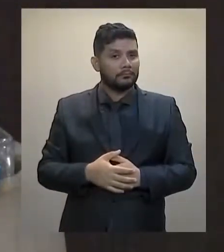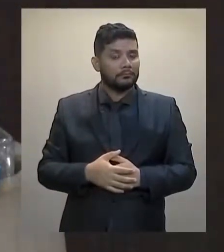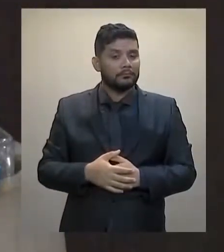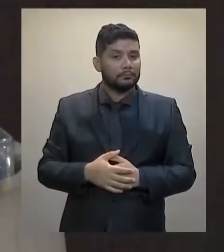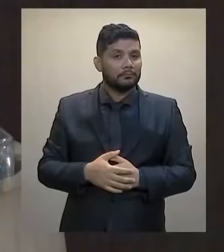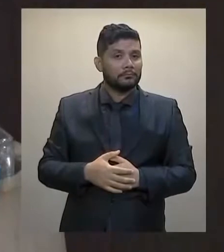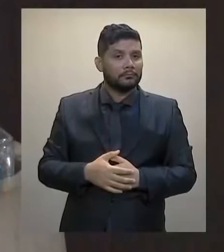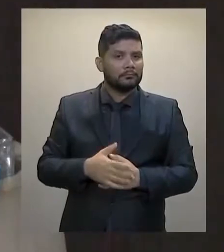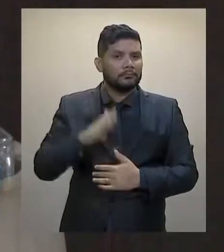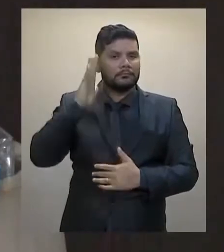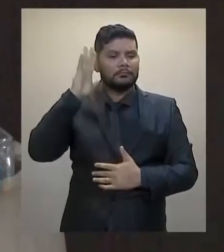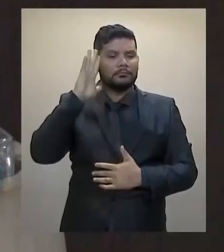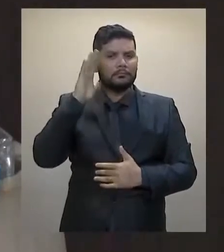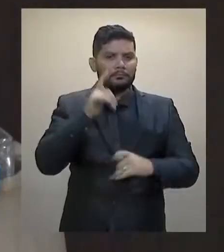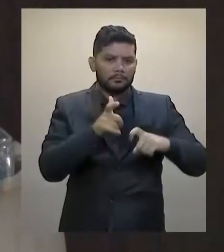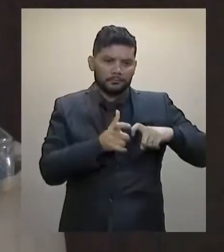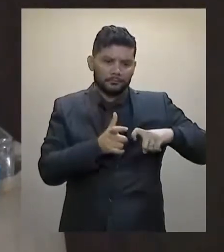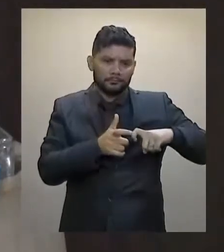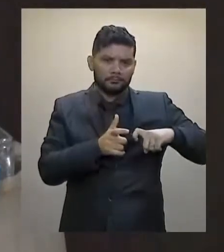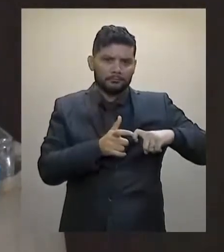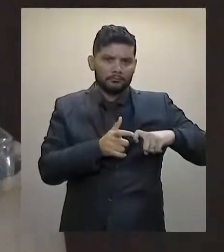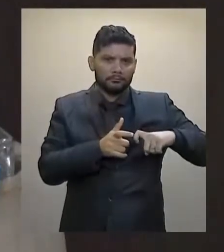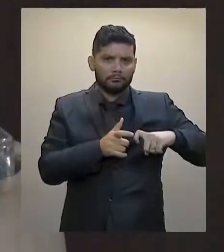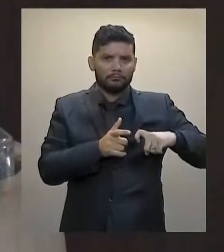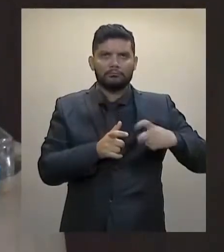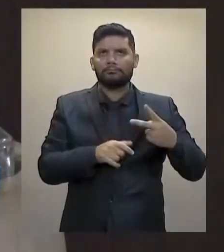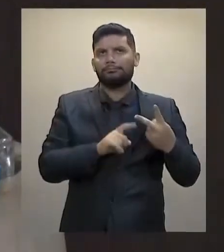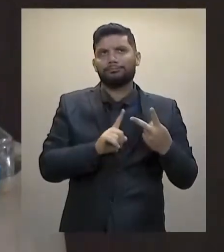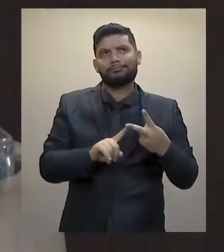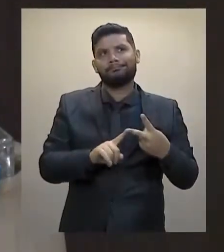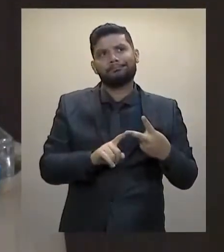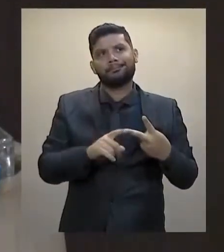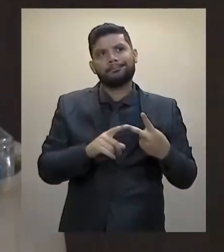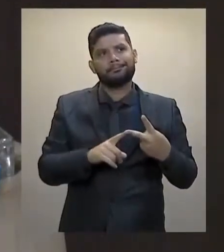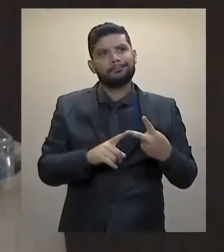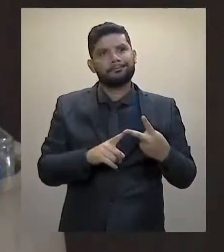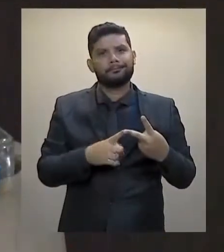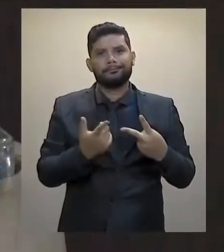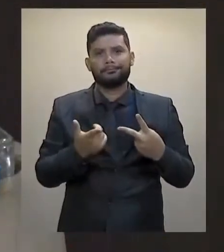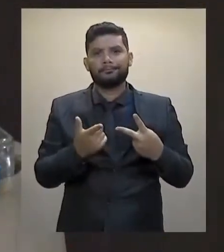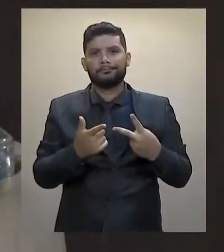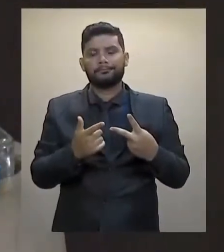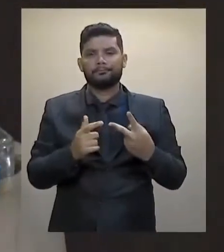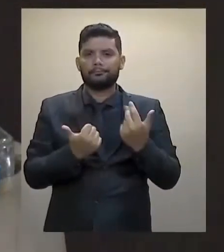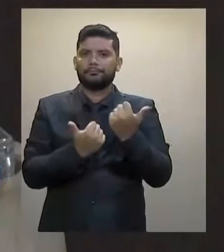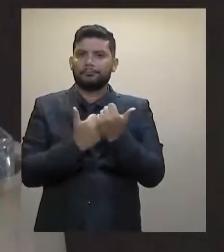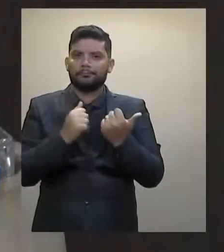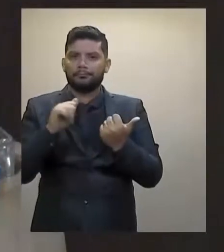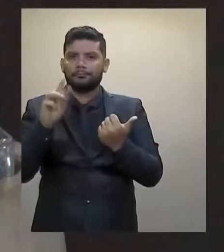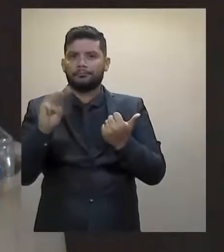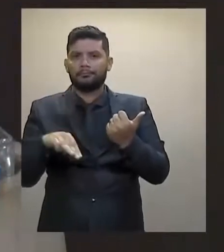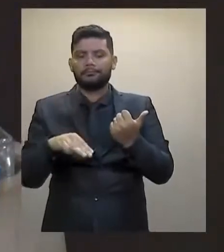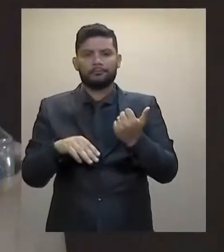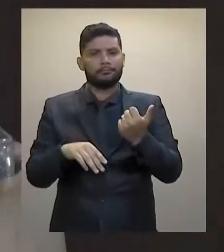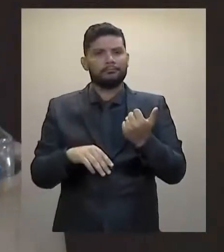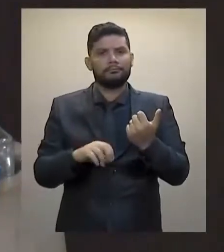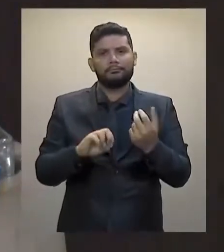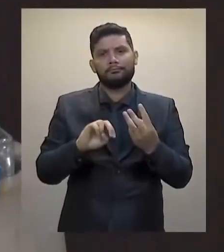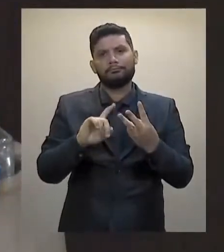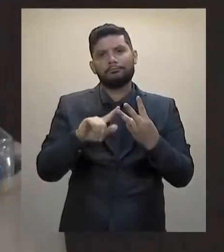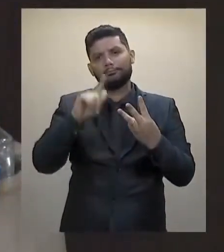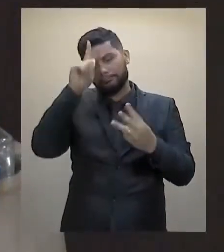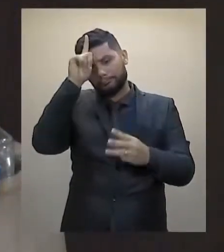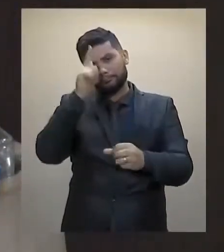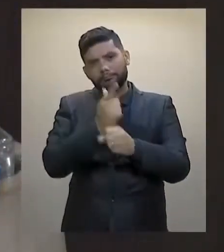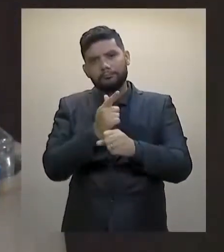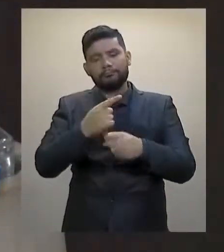Imagine um médico, imagine um auxiliar administrativo, imagine um gestor da